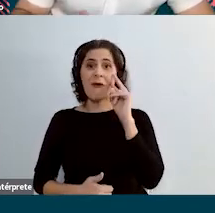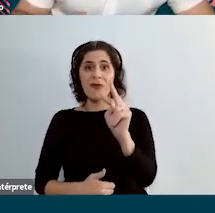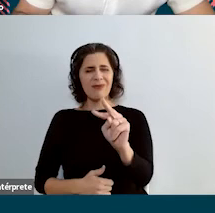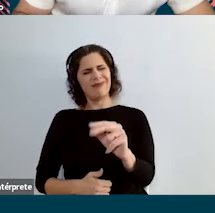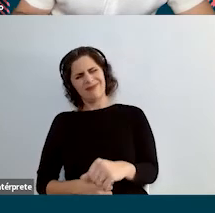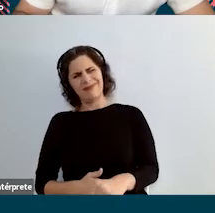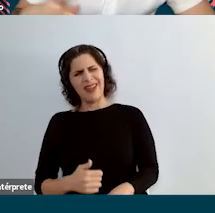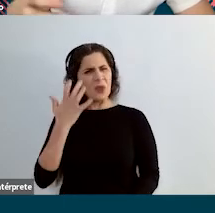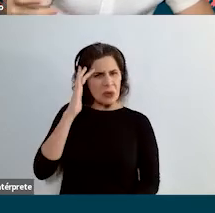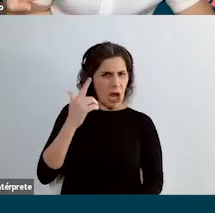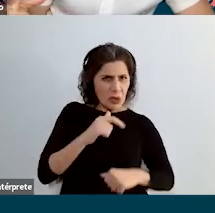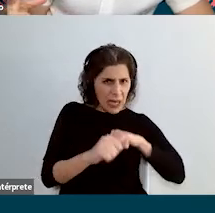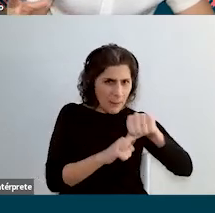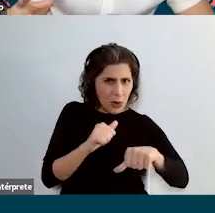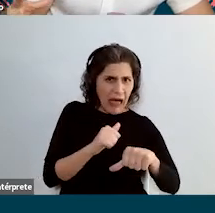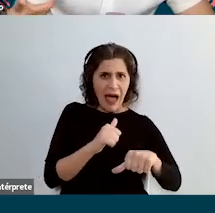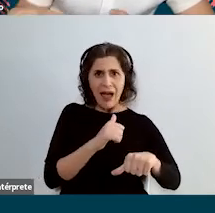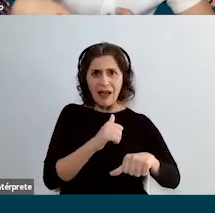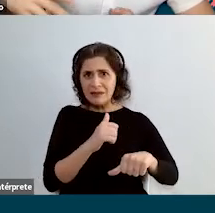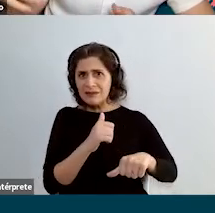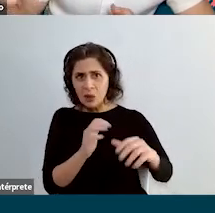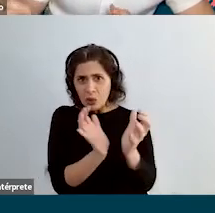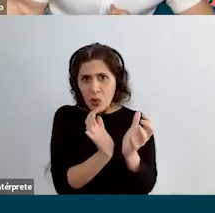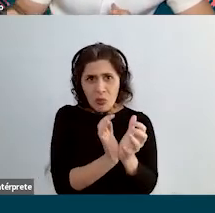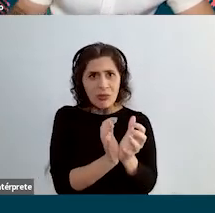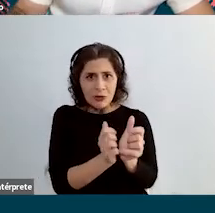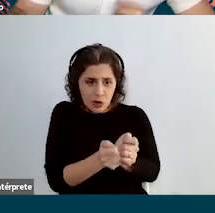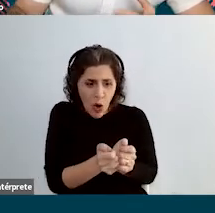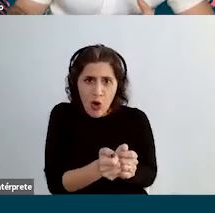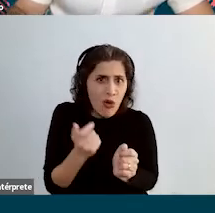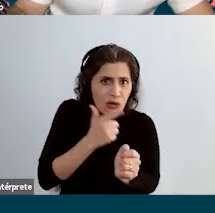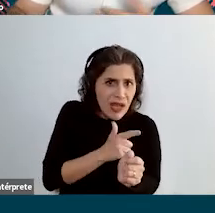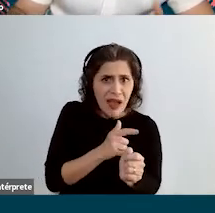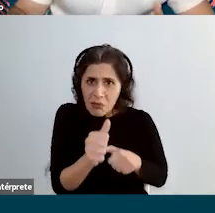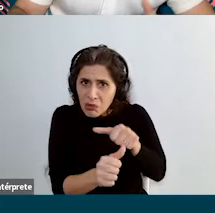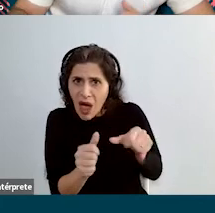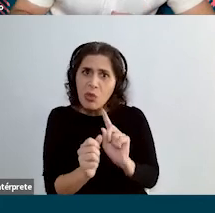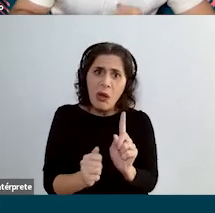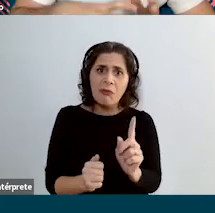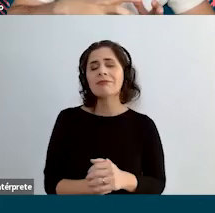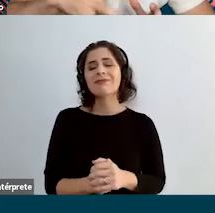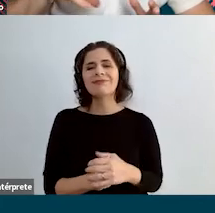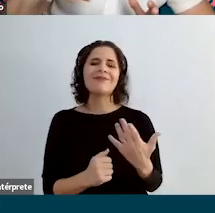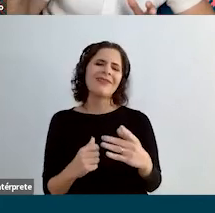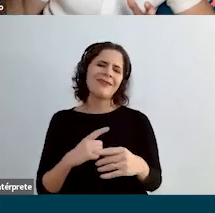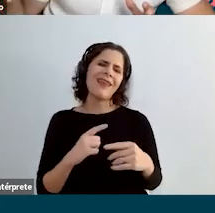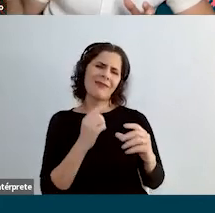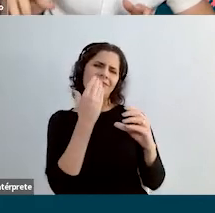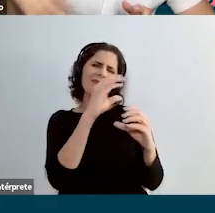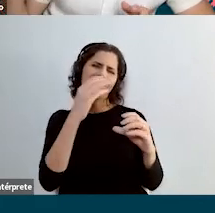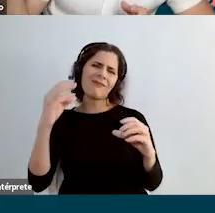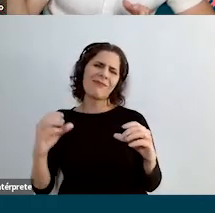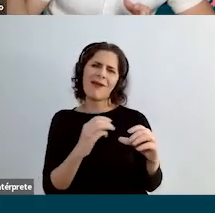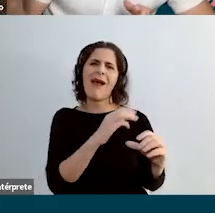na dúvida se ia conseguir alterar o grupo dela ou não ao longo das semanas, e assim sucessivamente, tanto